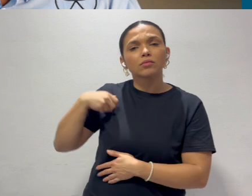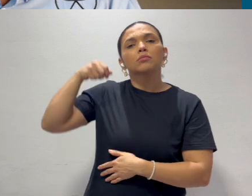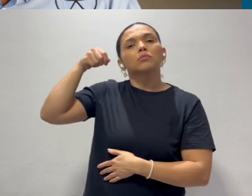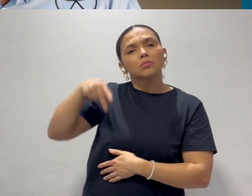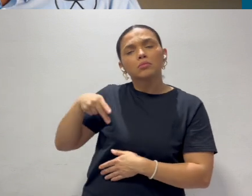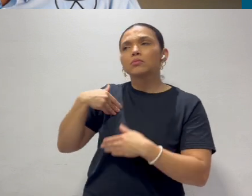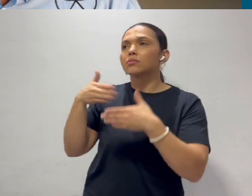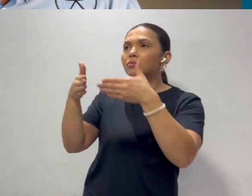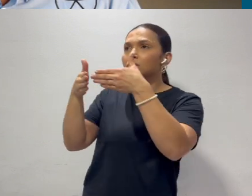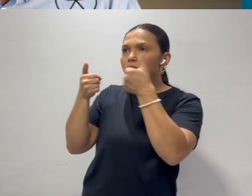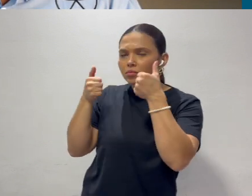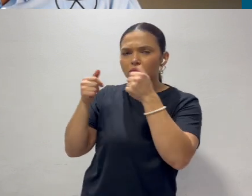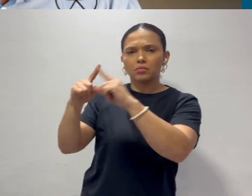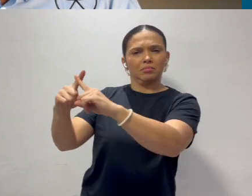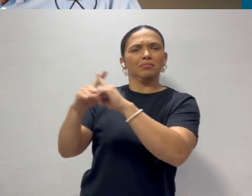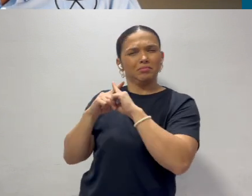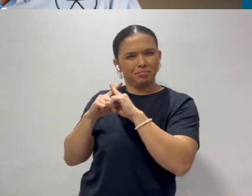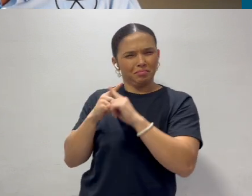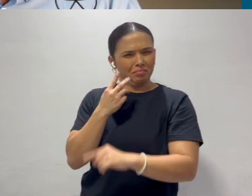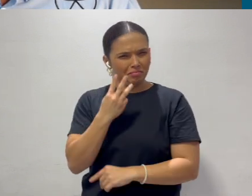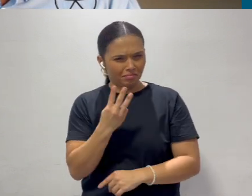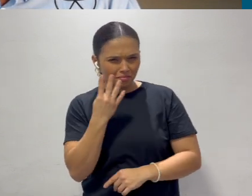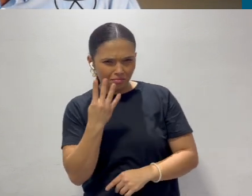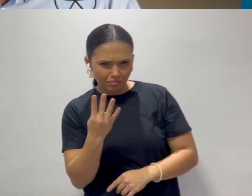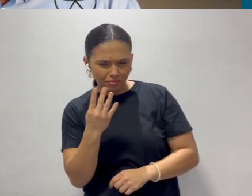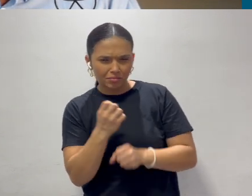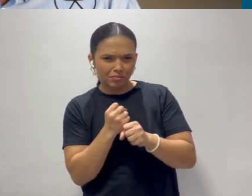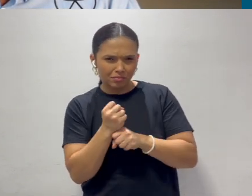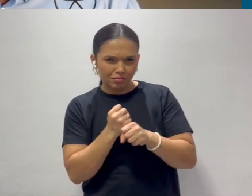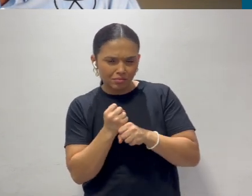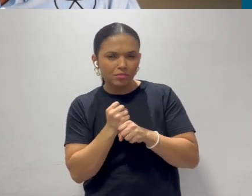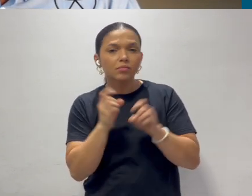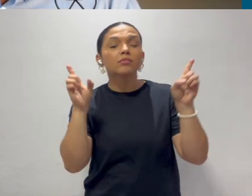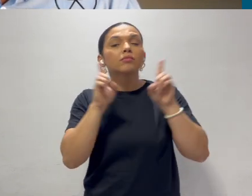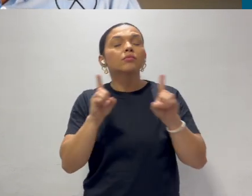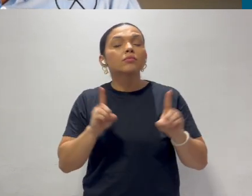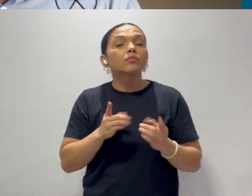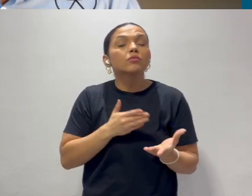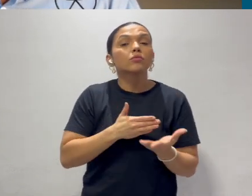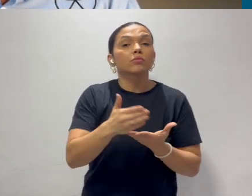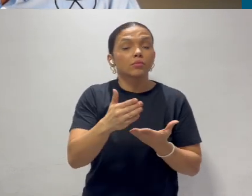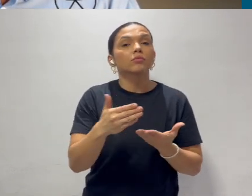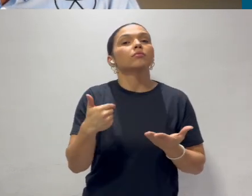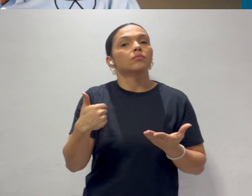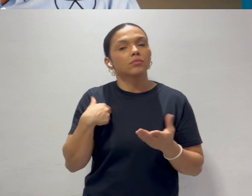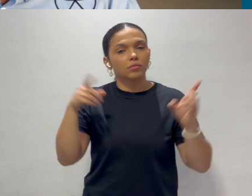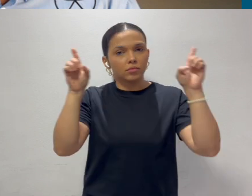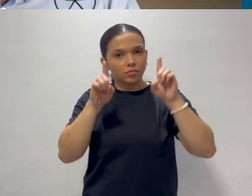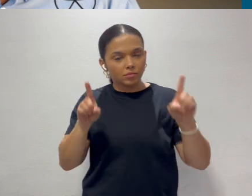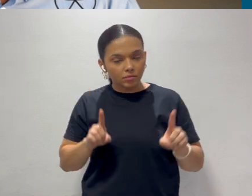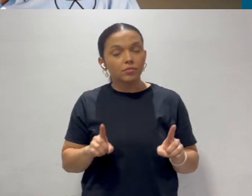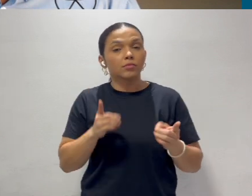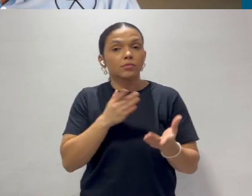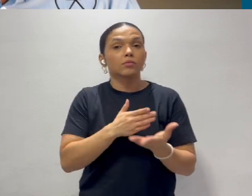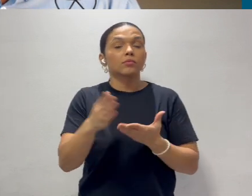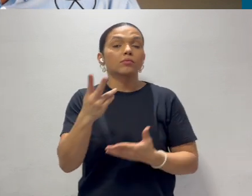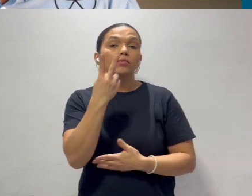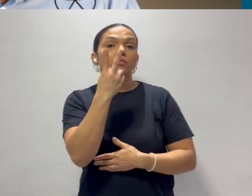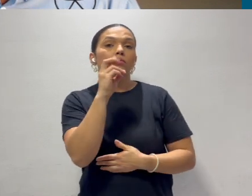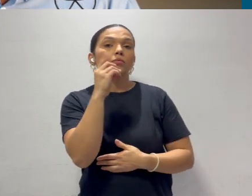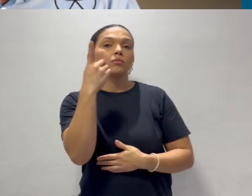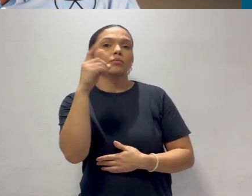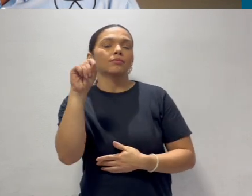minha aposentadoria e foi negada. Eu disse, foi negada. Com 34 anos, tinha deficiente desde quando? Eu sou deficiente desde